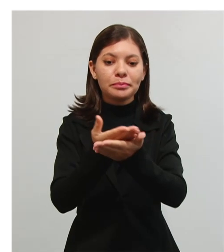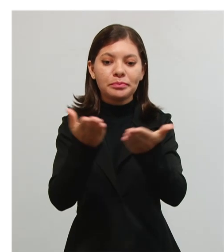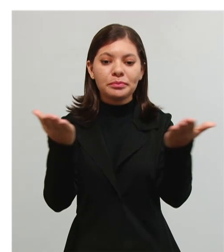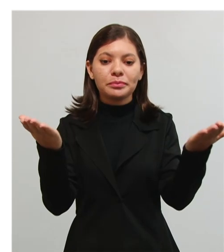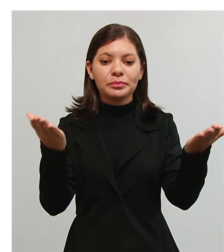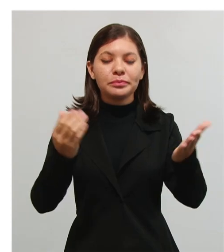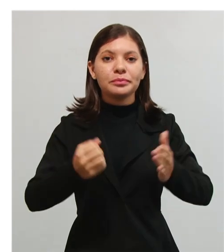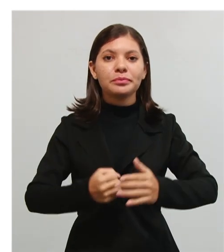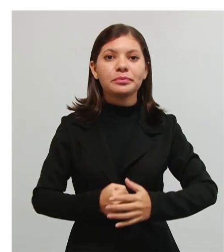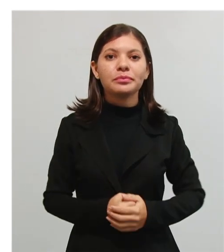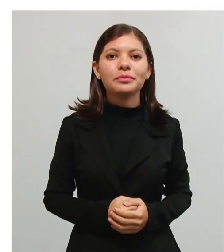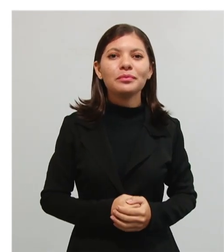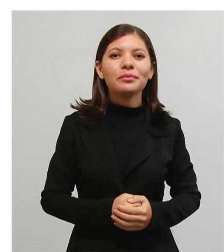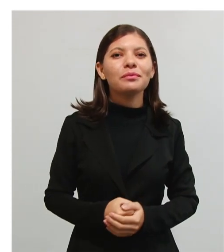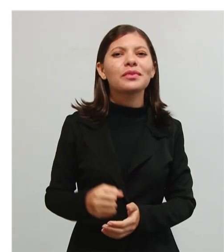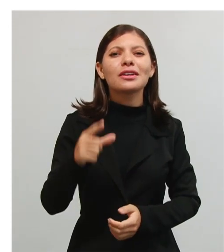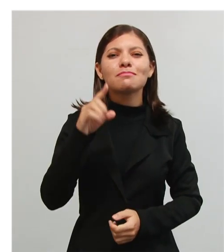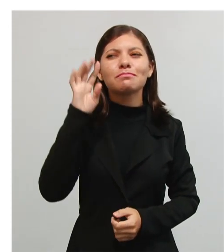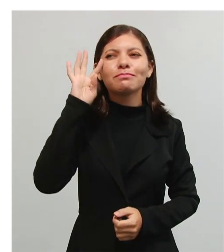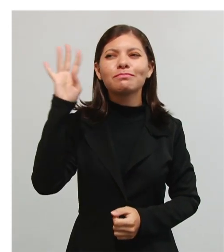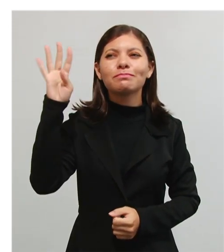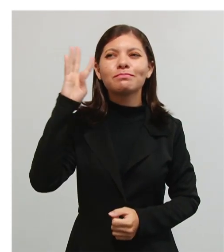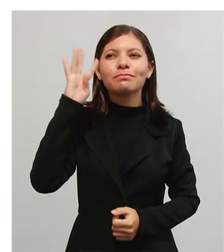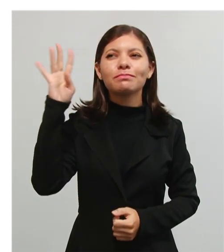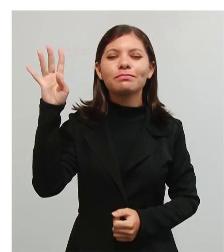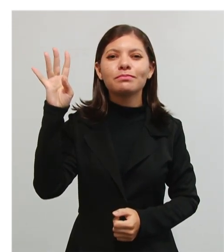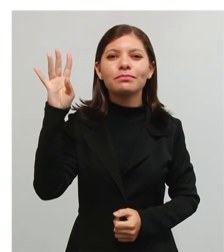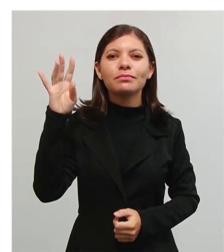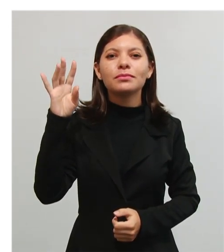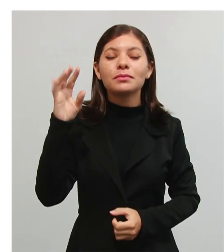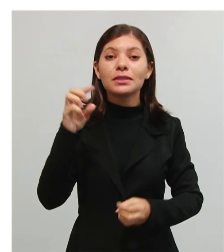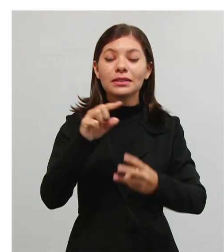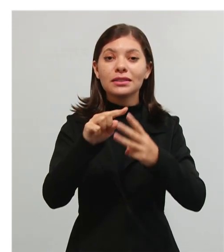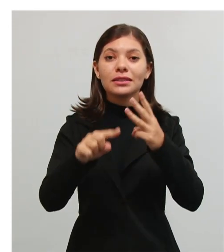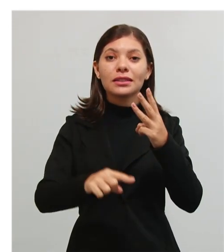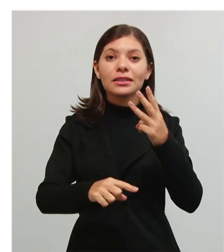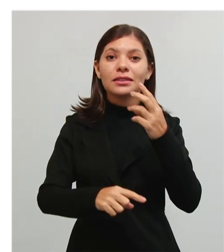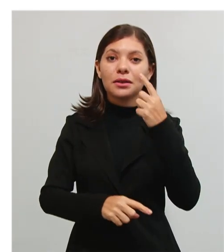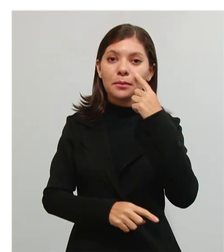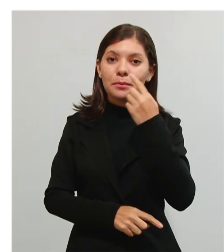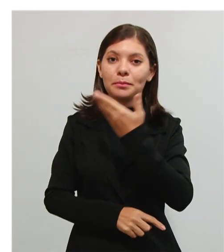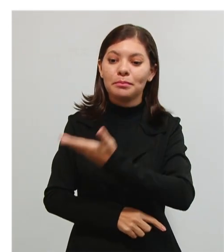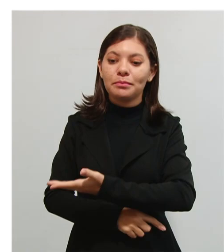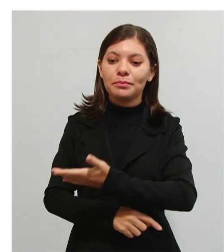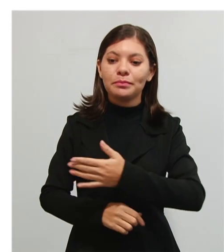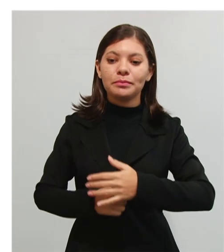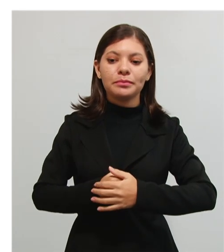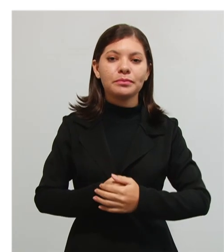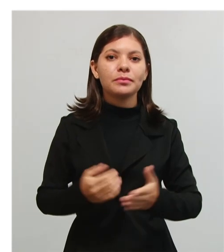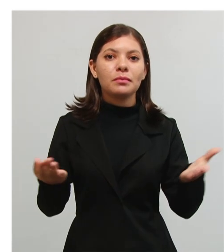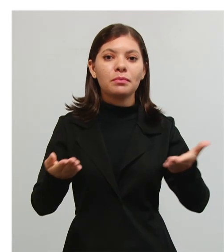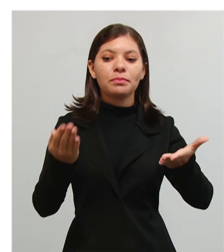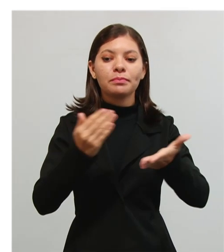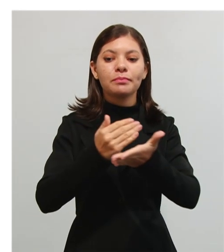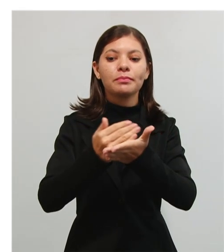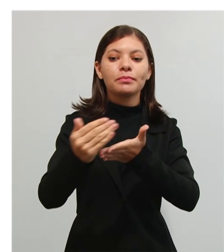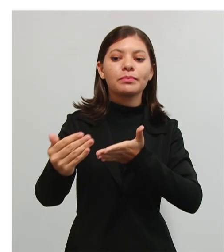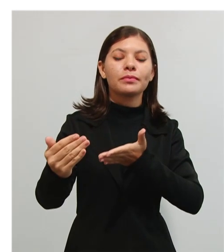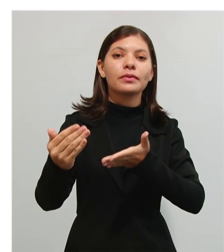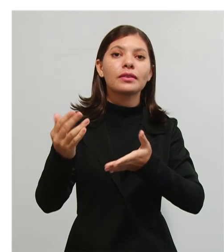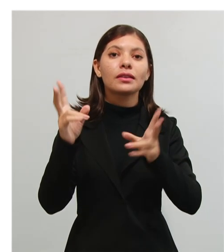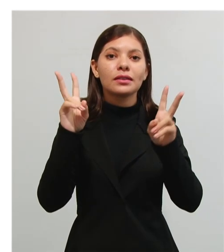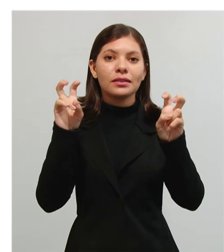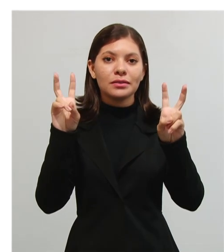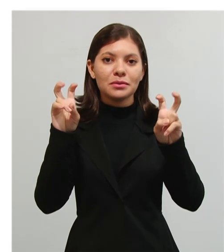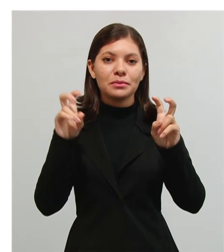vocês, para que vocês reflitam sobre, para que nós possamos, então, introduzir esse assunto chamado